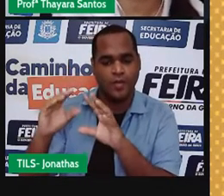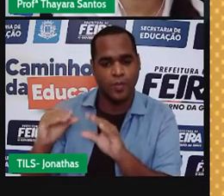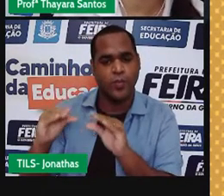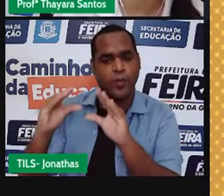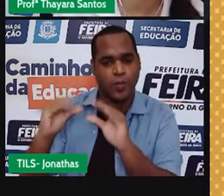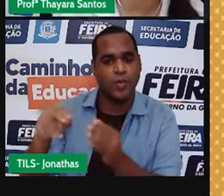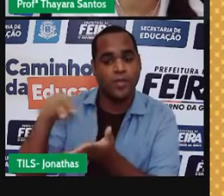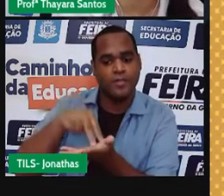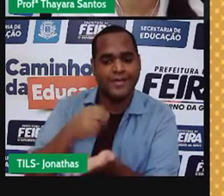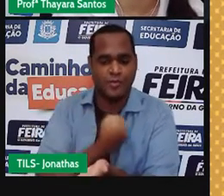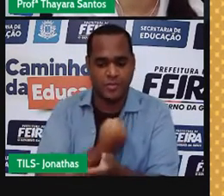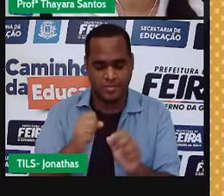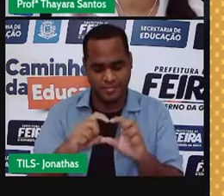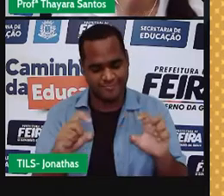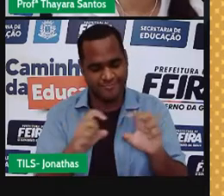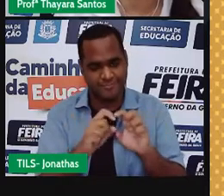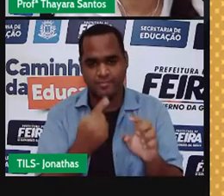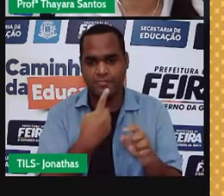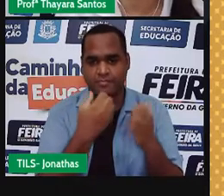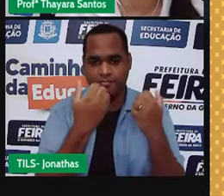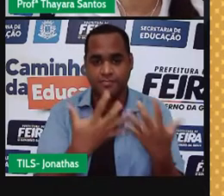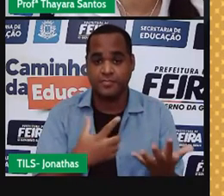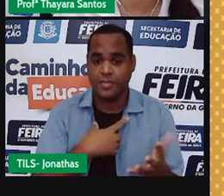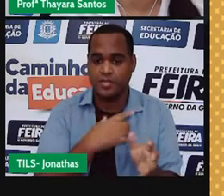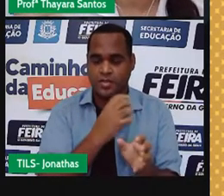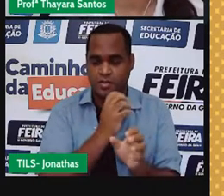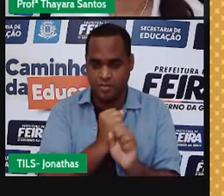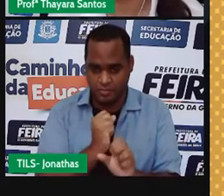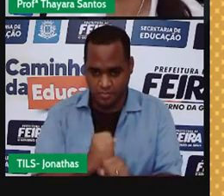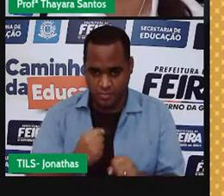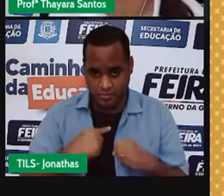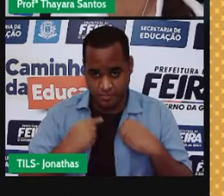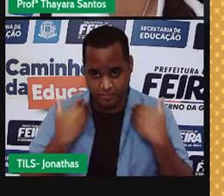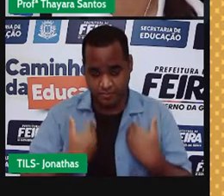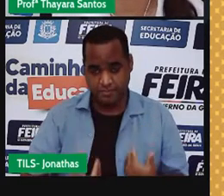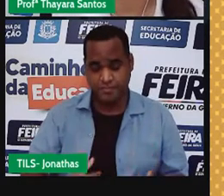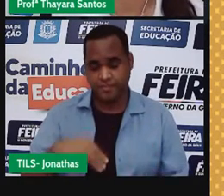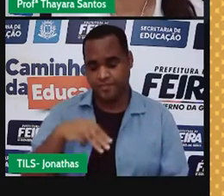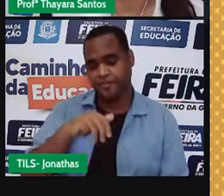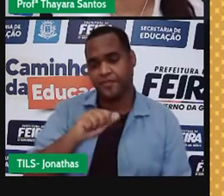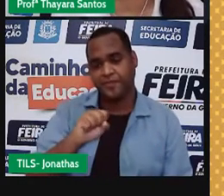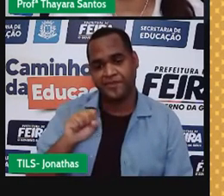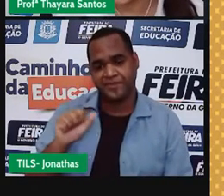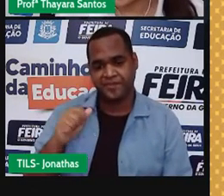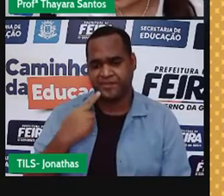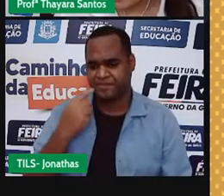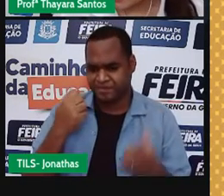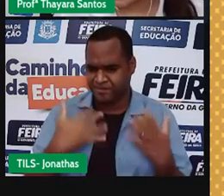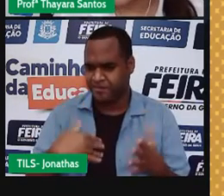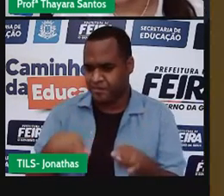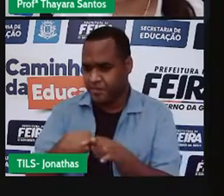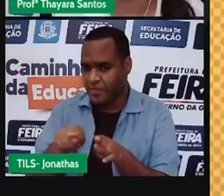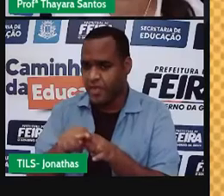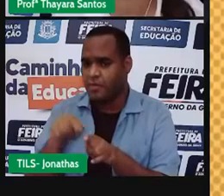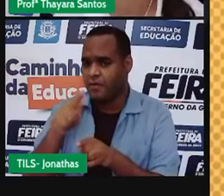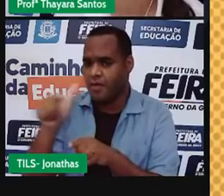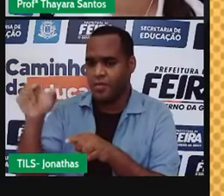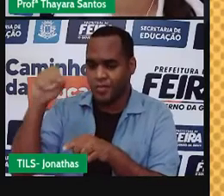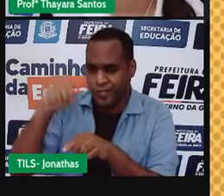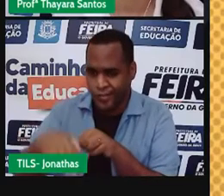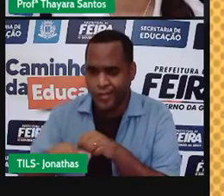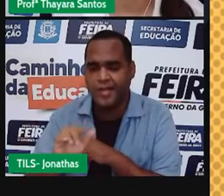sim que aparece lá na balança é resultado da nossa quantidade de massa mas a influência da força da gravidade sobre ele